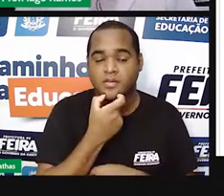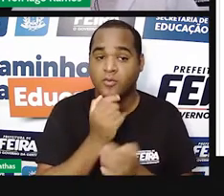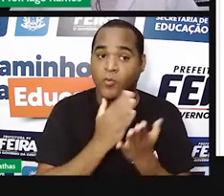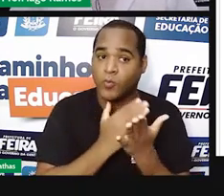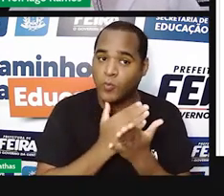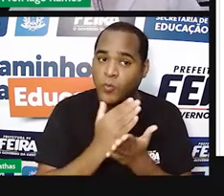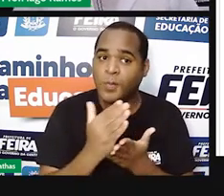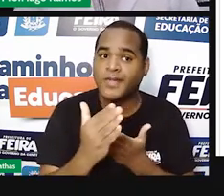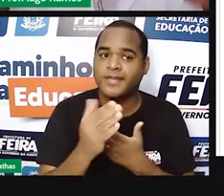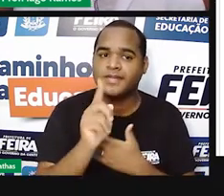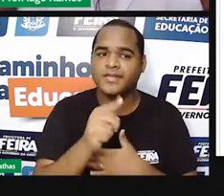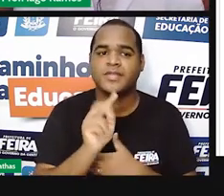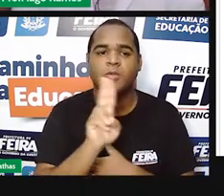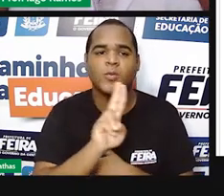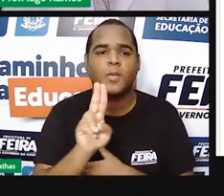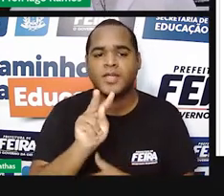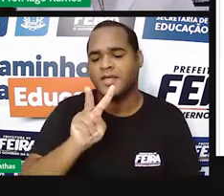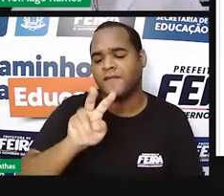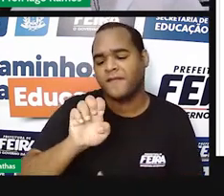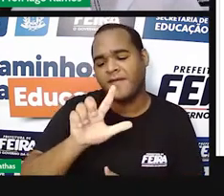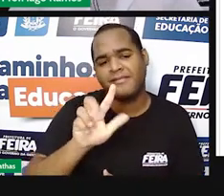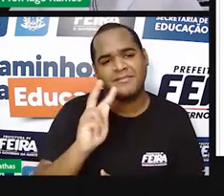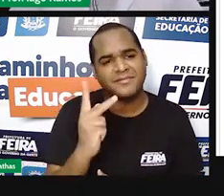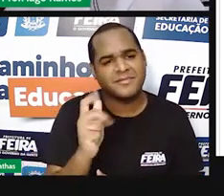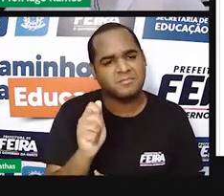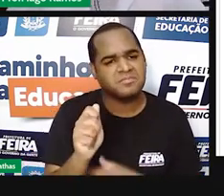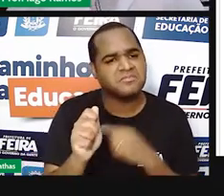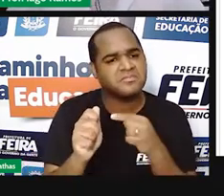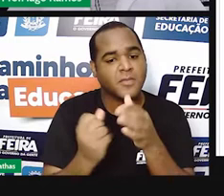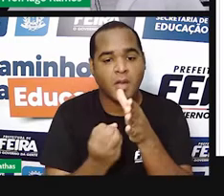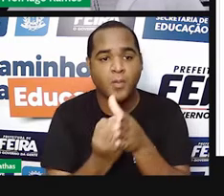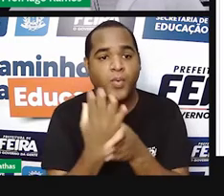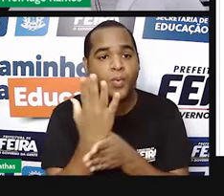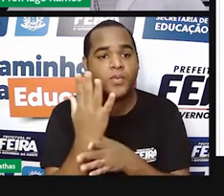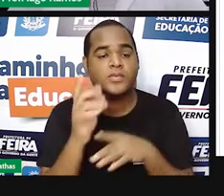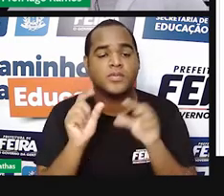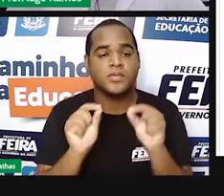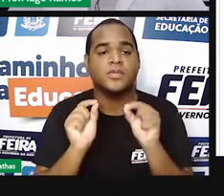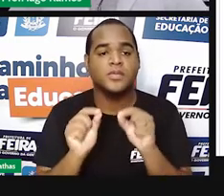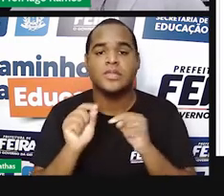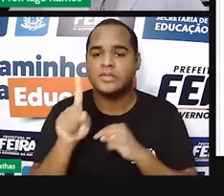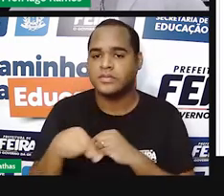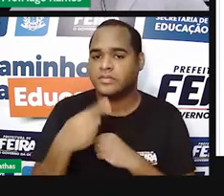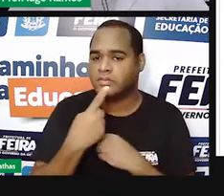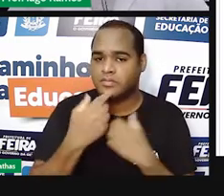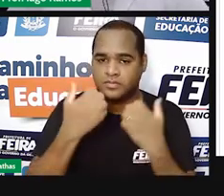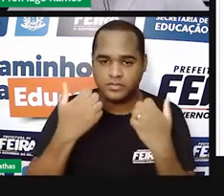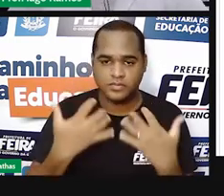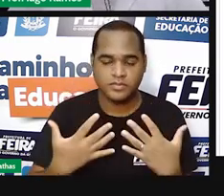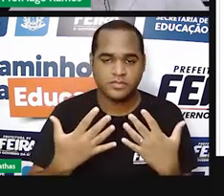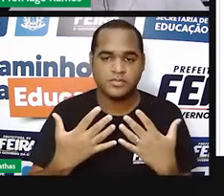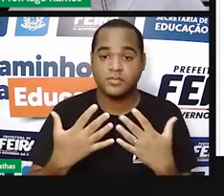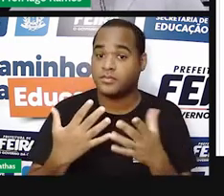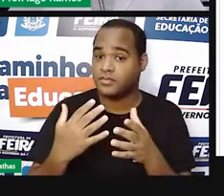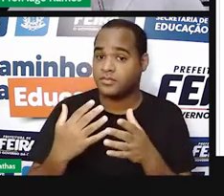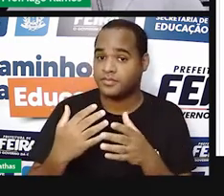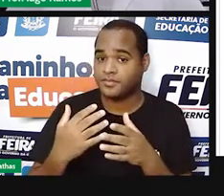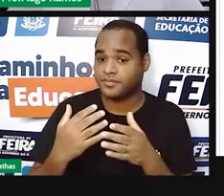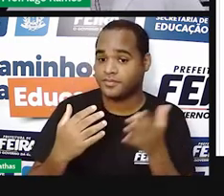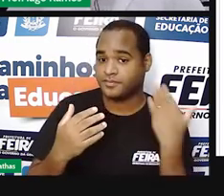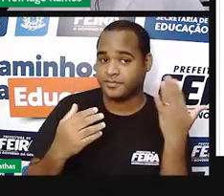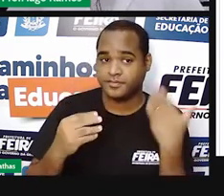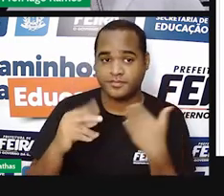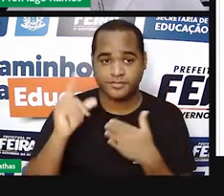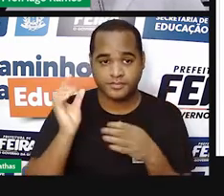que bacana o nome velha surgiu do fato de esse jogo se praticado é a